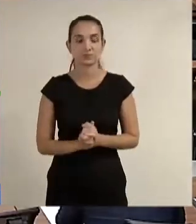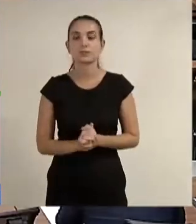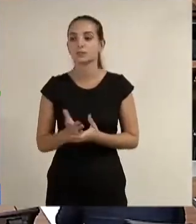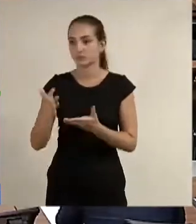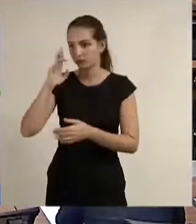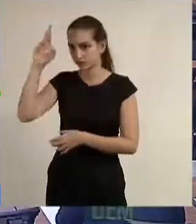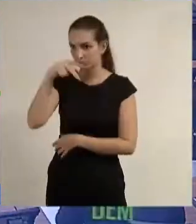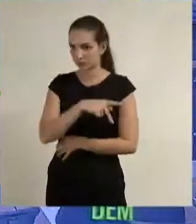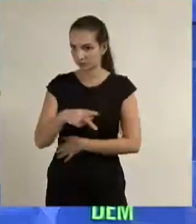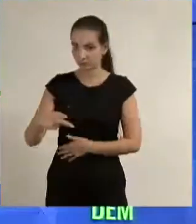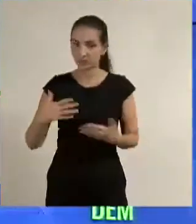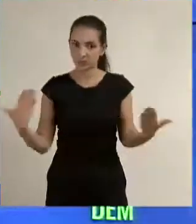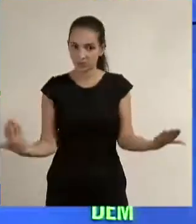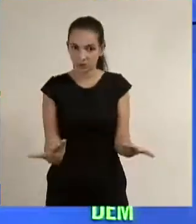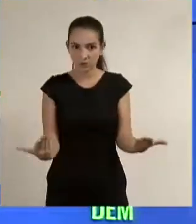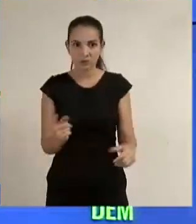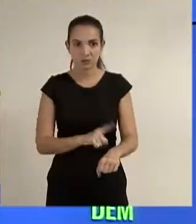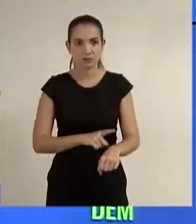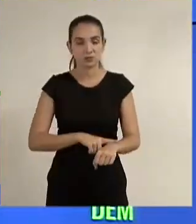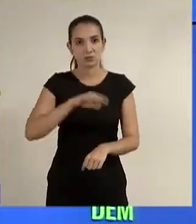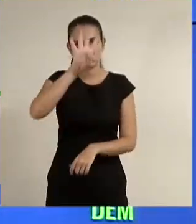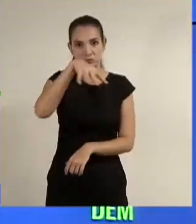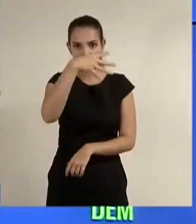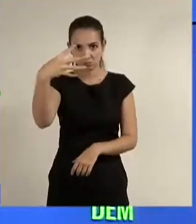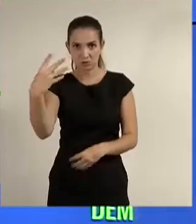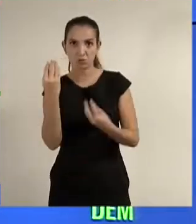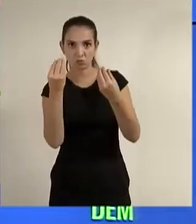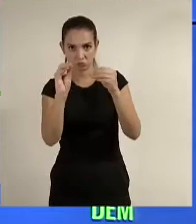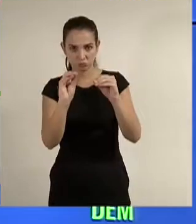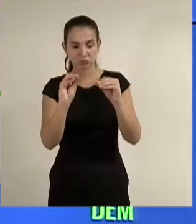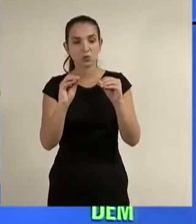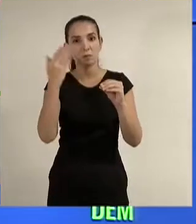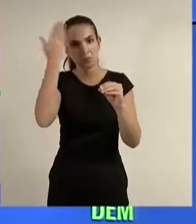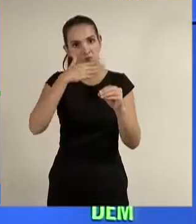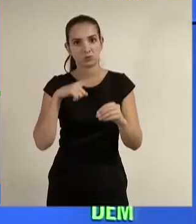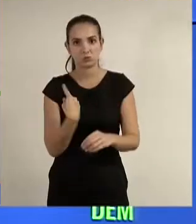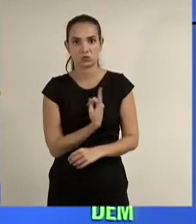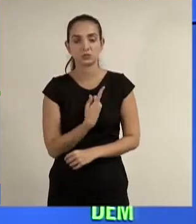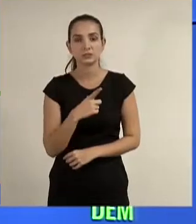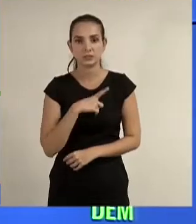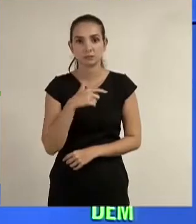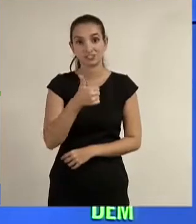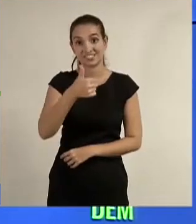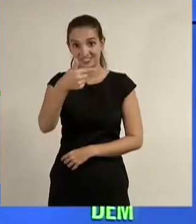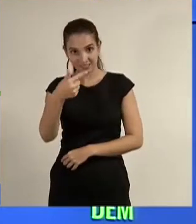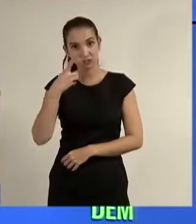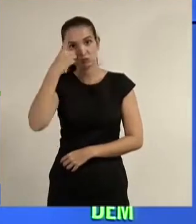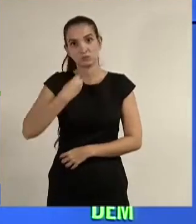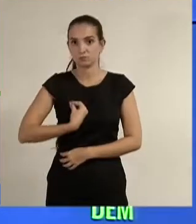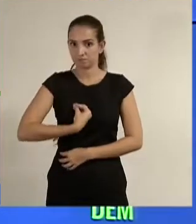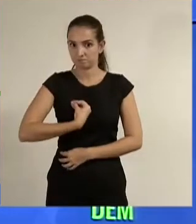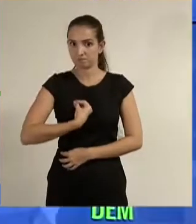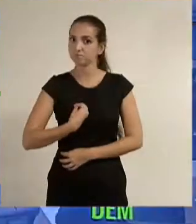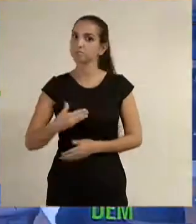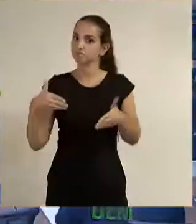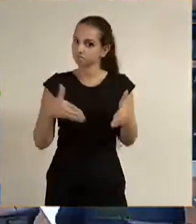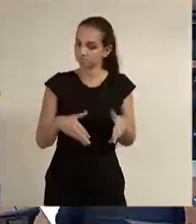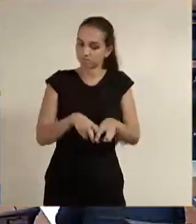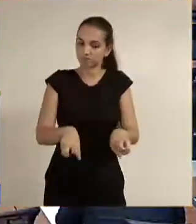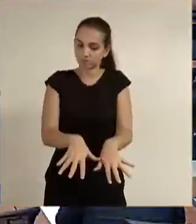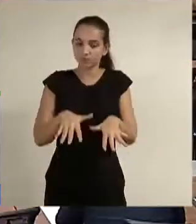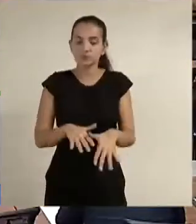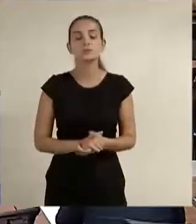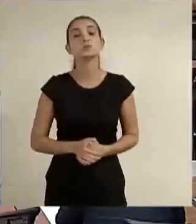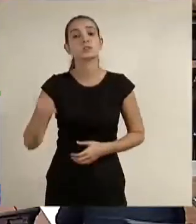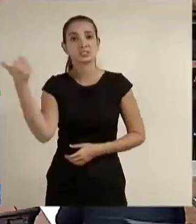Senhor presidente, no momento, pelo painel, nós temos 17 deputados presentes. Em